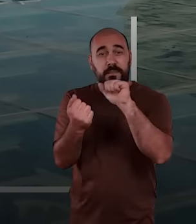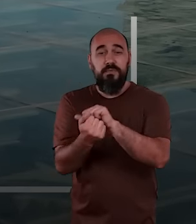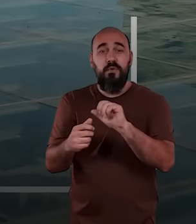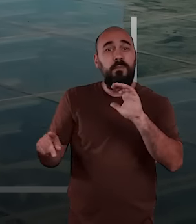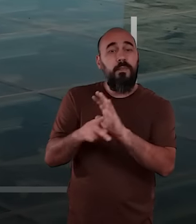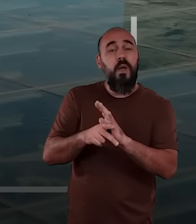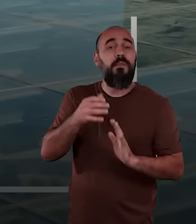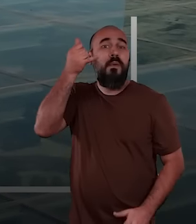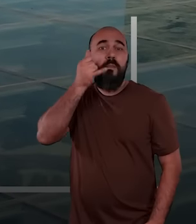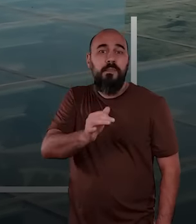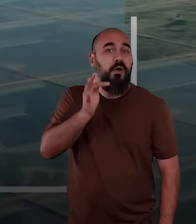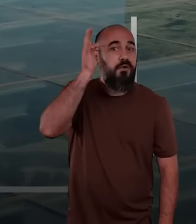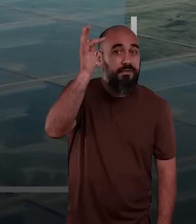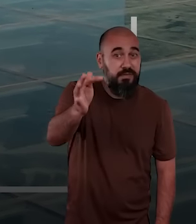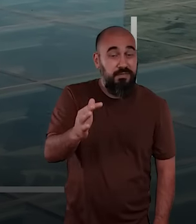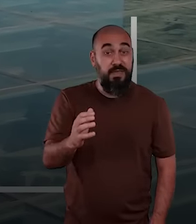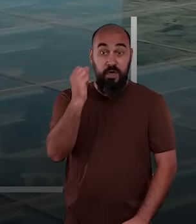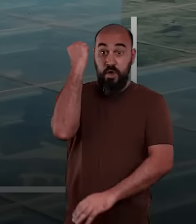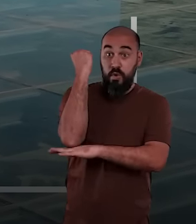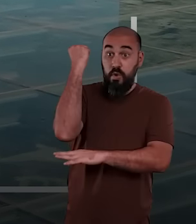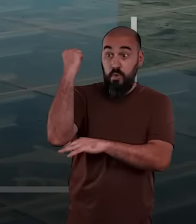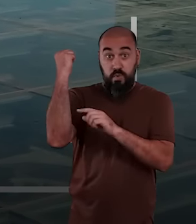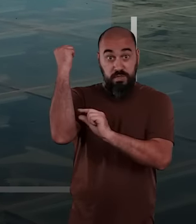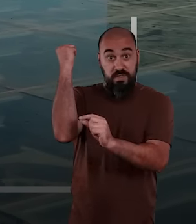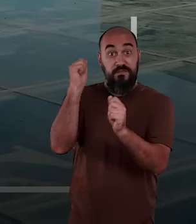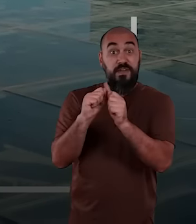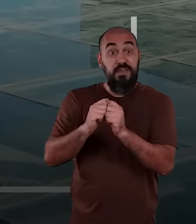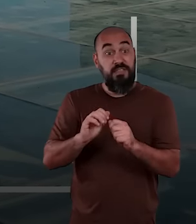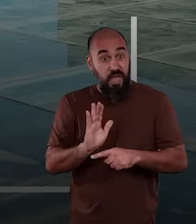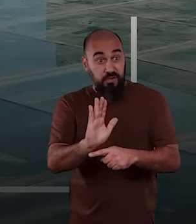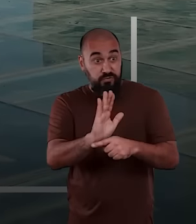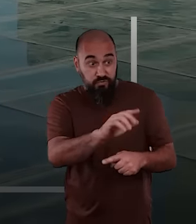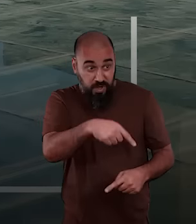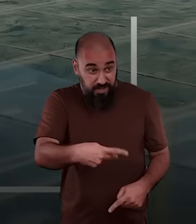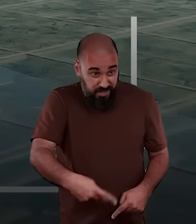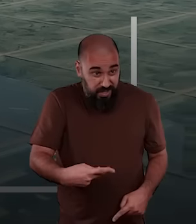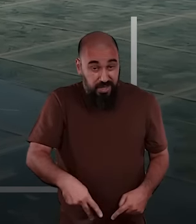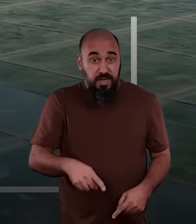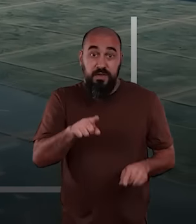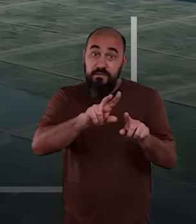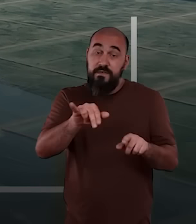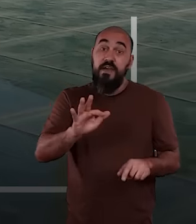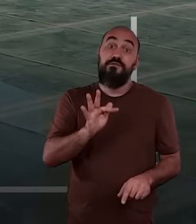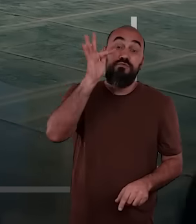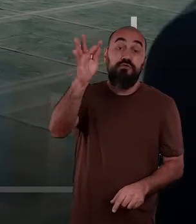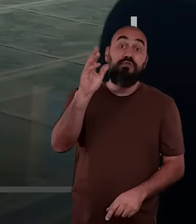Assim como essas colunas hoje são feitas por pessoas que ajudaram a construir um santuário terrestre,